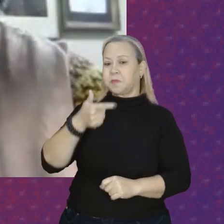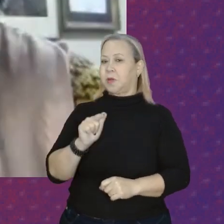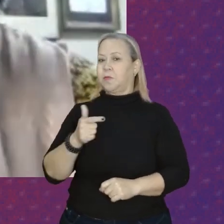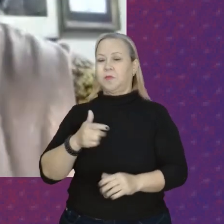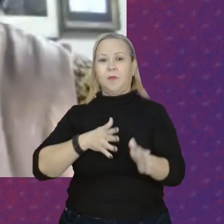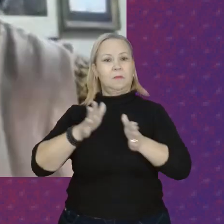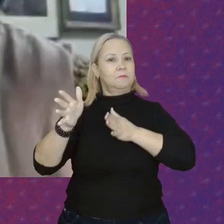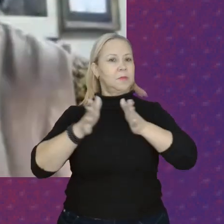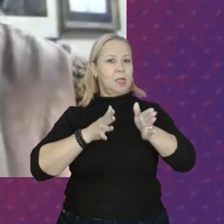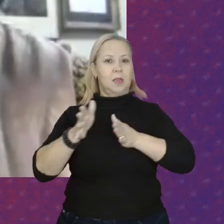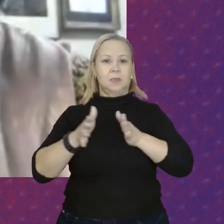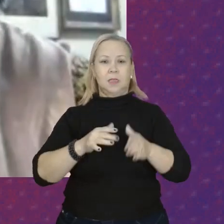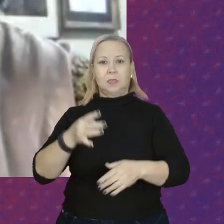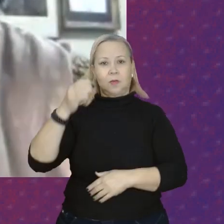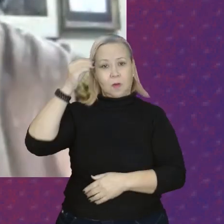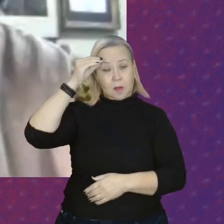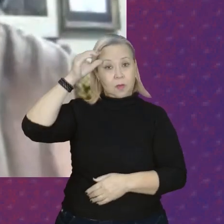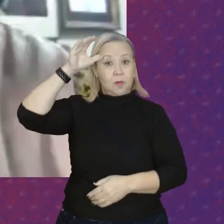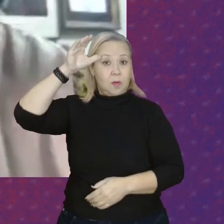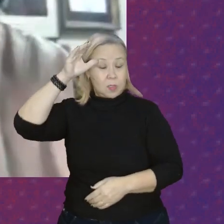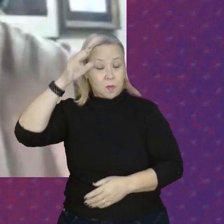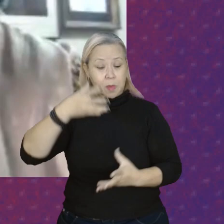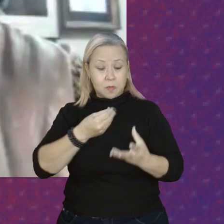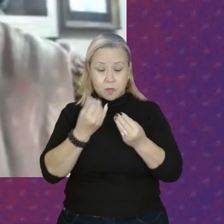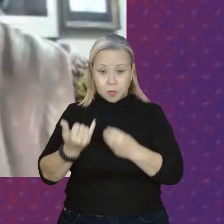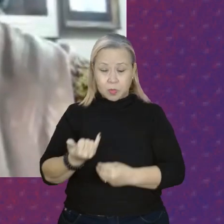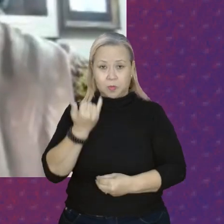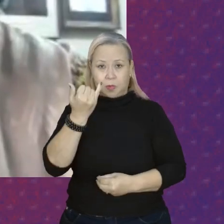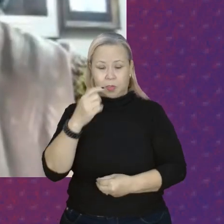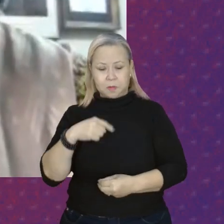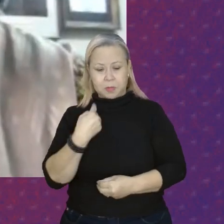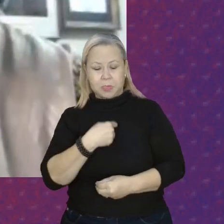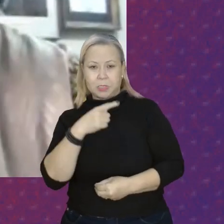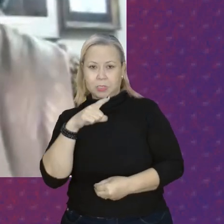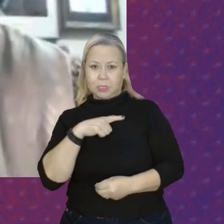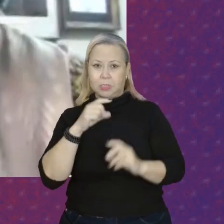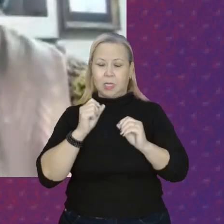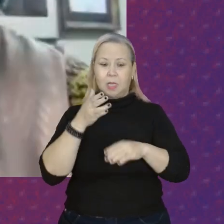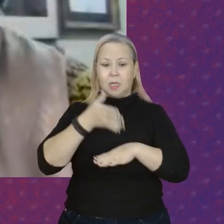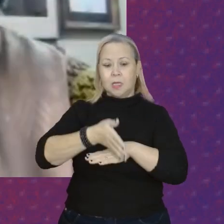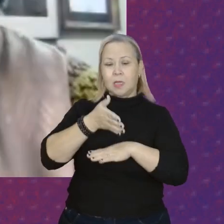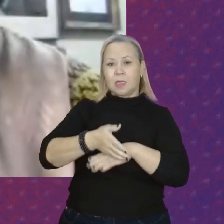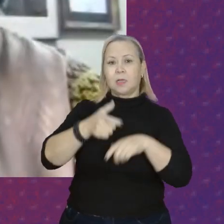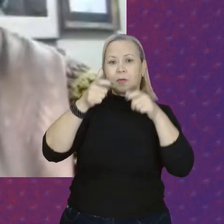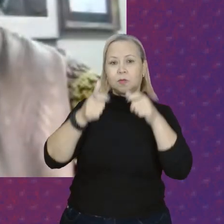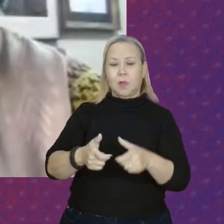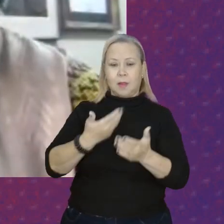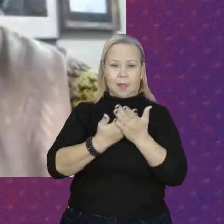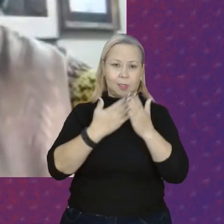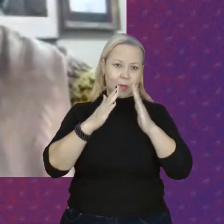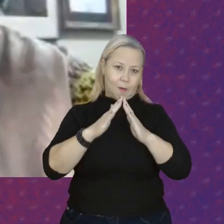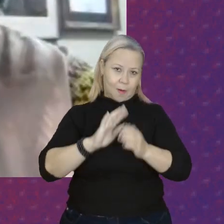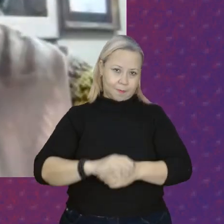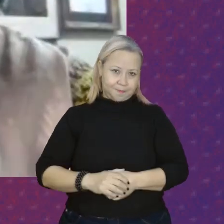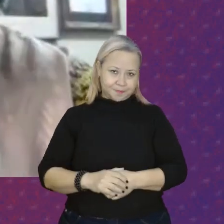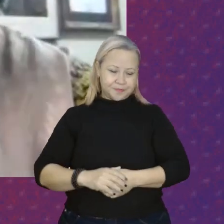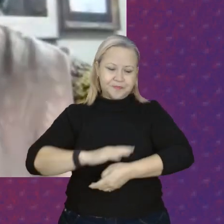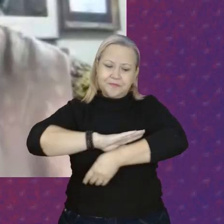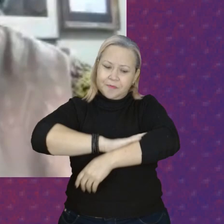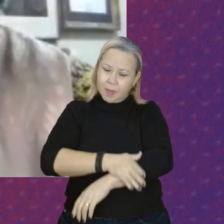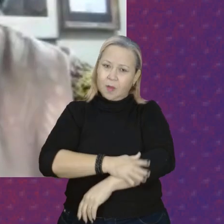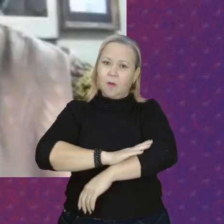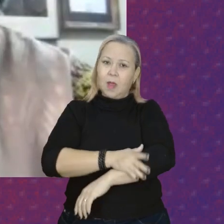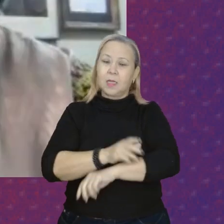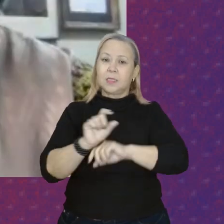acesso aos conhecimentos tão importantes que a gente tem dentro do ambiente escolar? O racismo